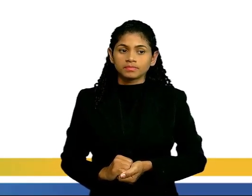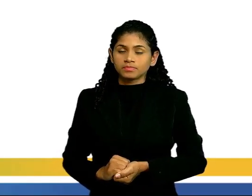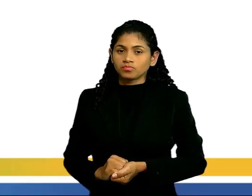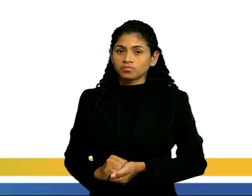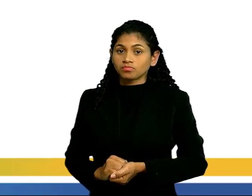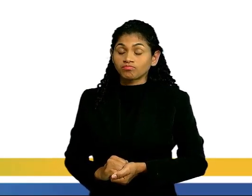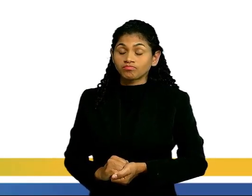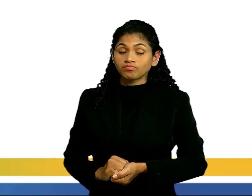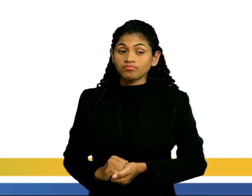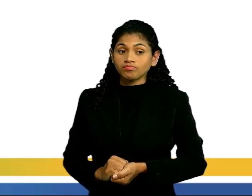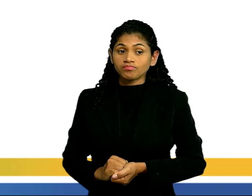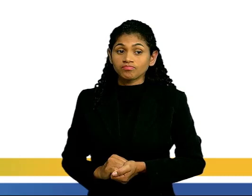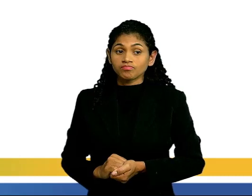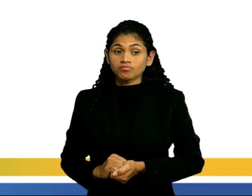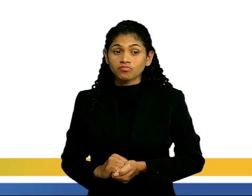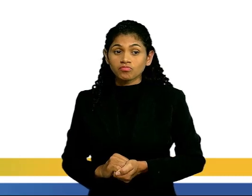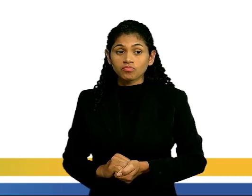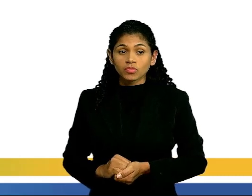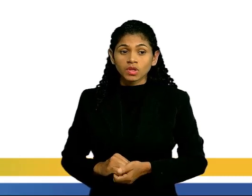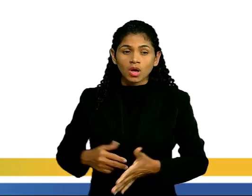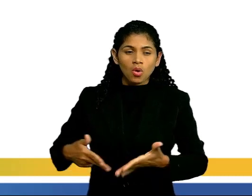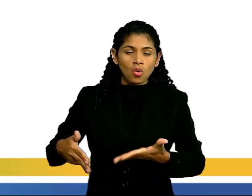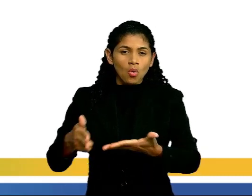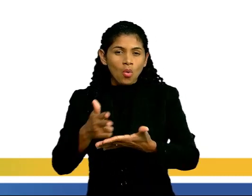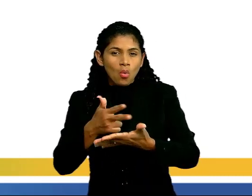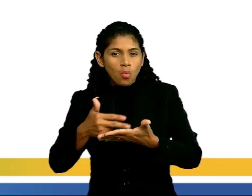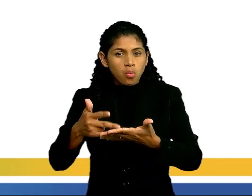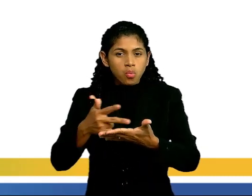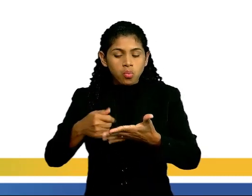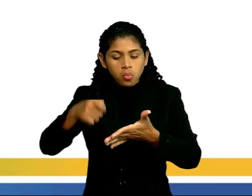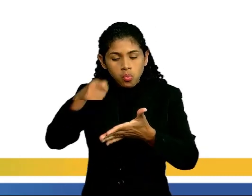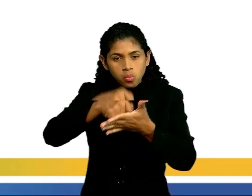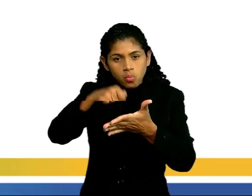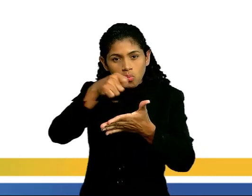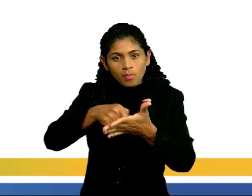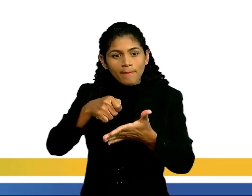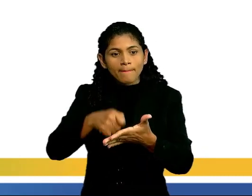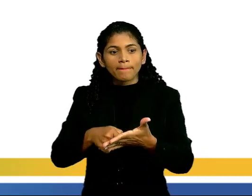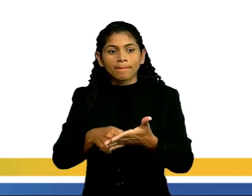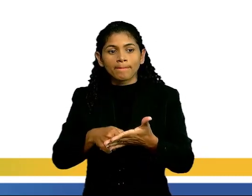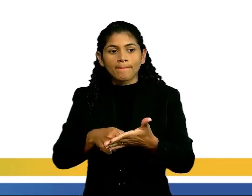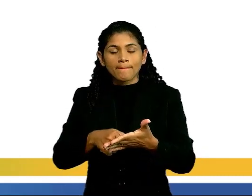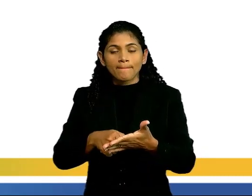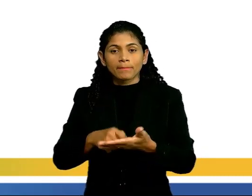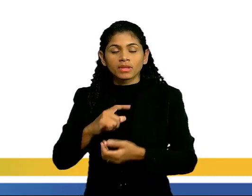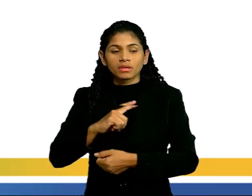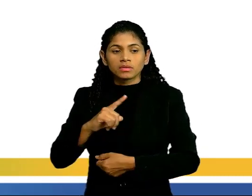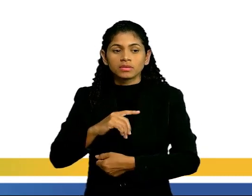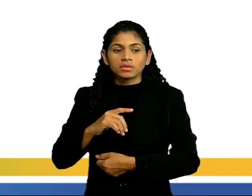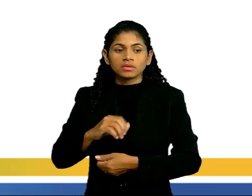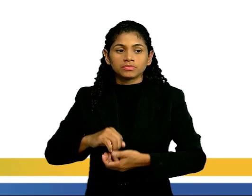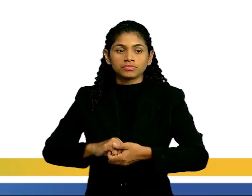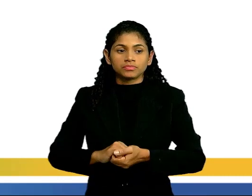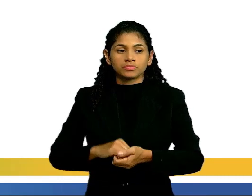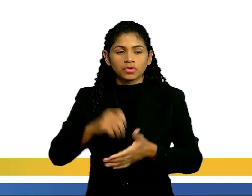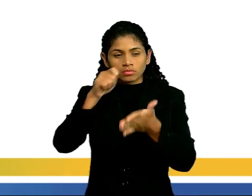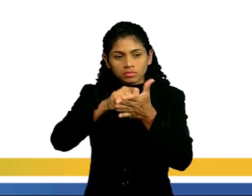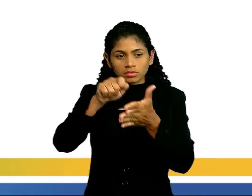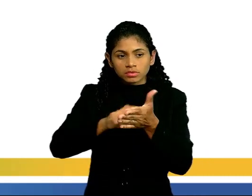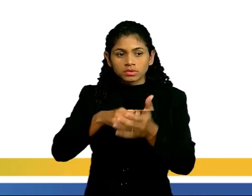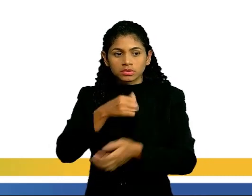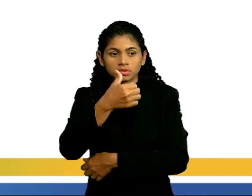O estilo da escrita de Carolina. Olha só esse trecho aí. Ele foi escrito em 16 de julho